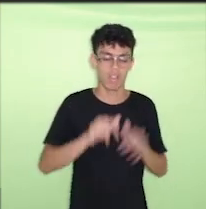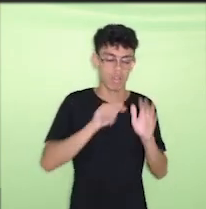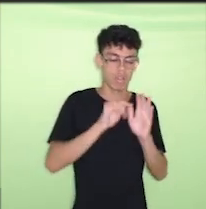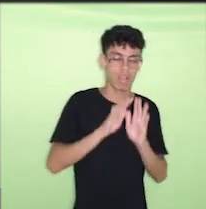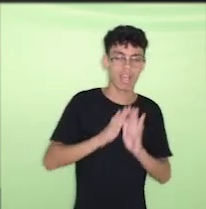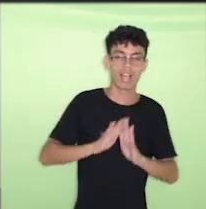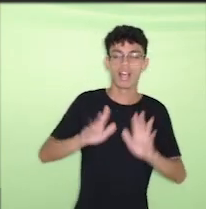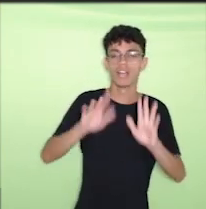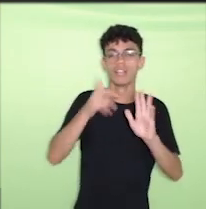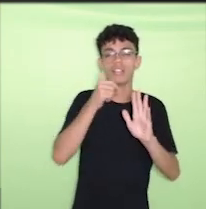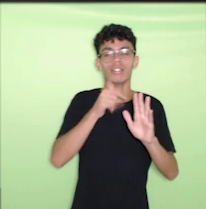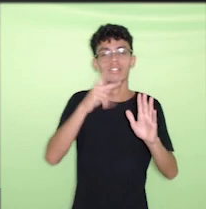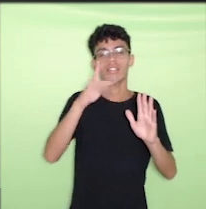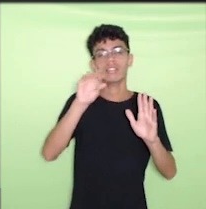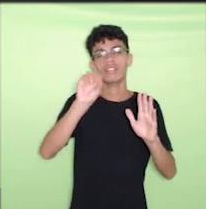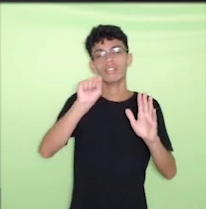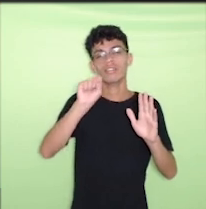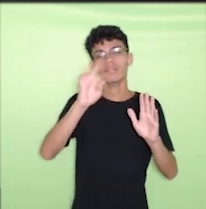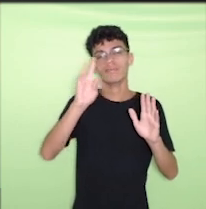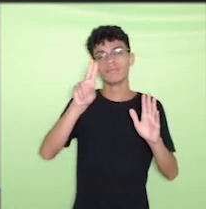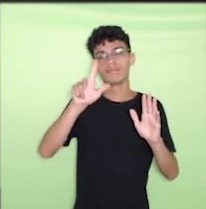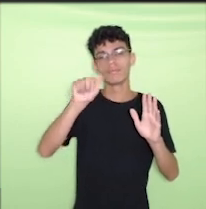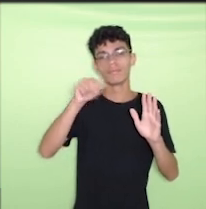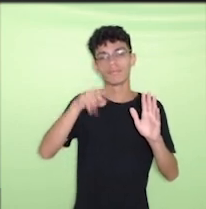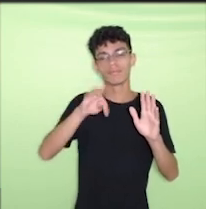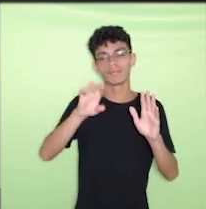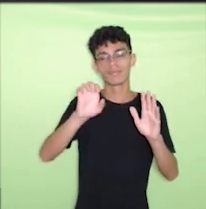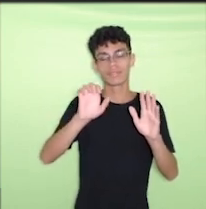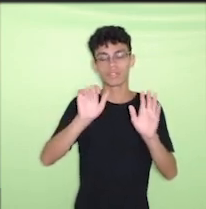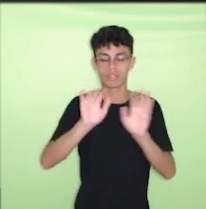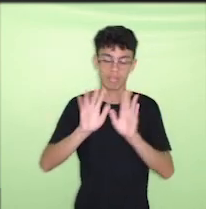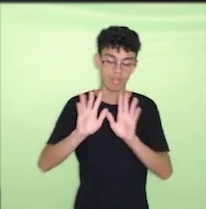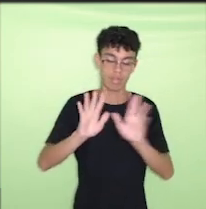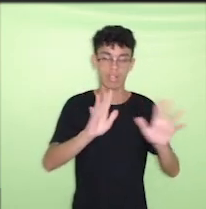postulantes, sarcásticas, caricaturais, saindo de cena.